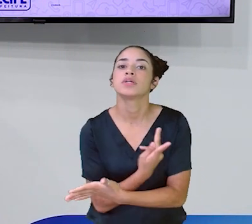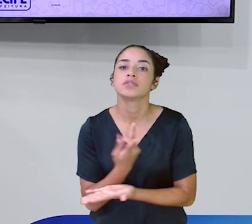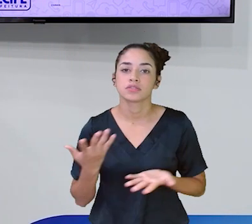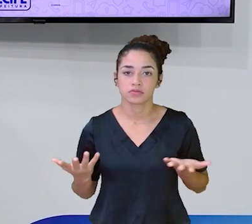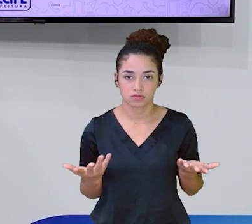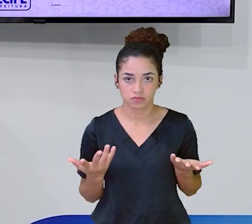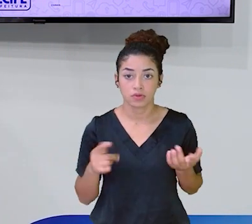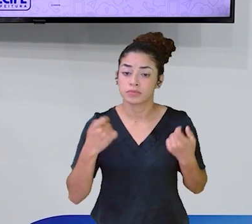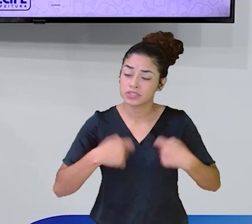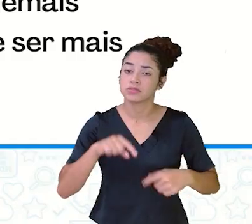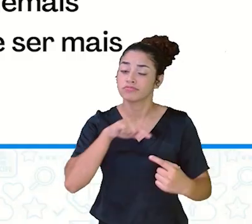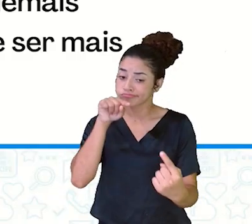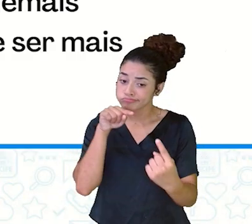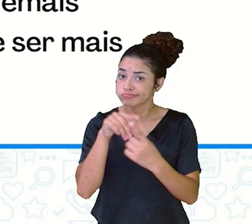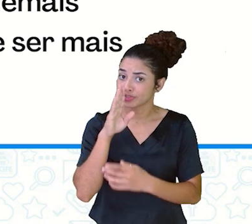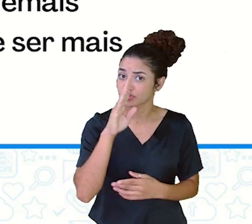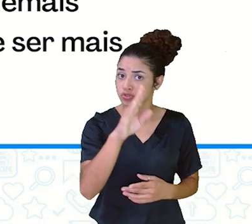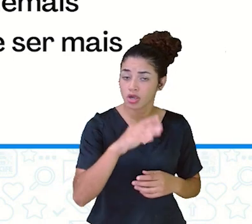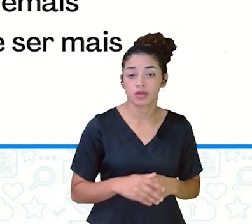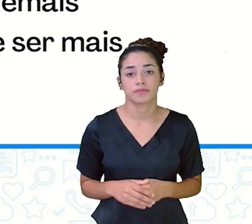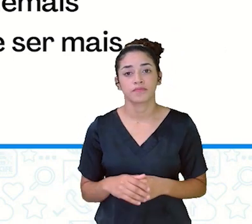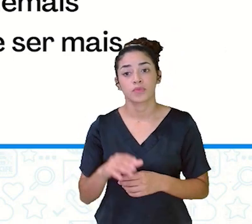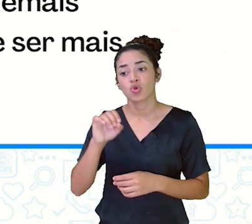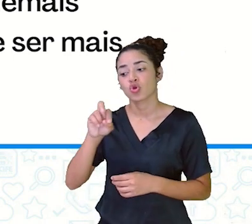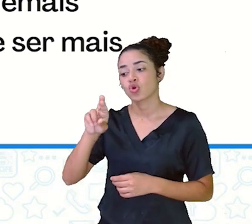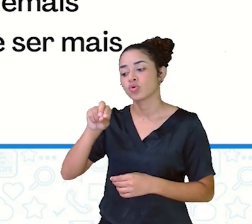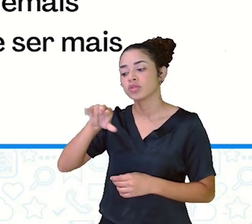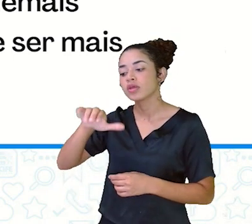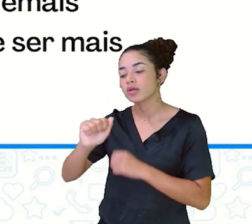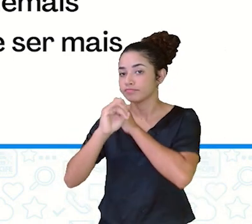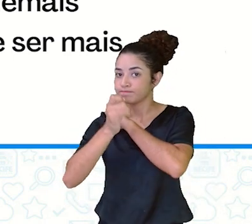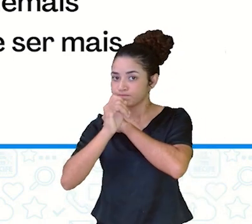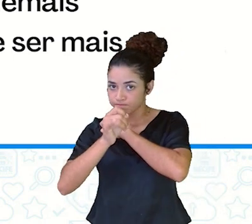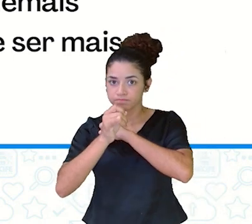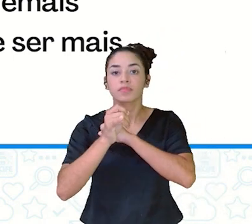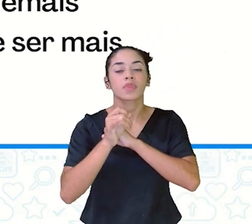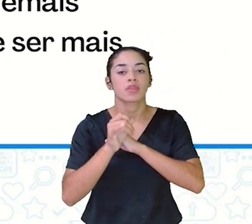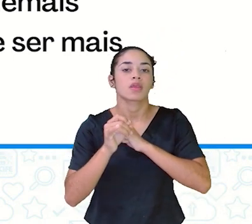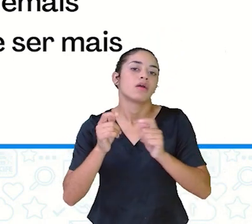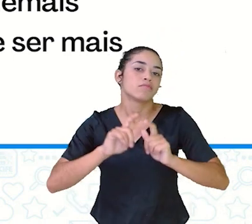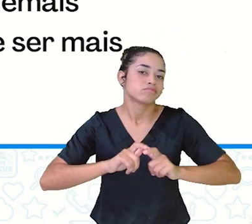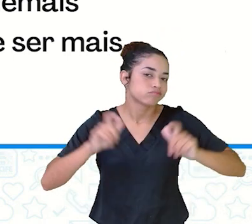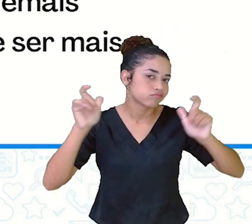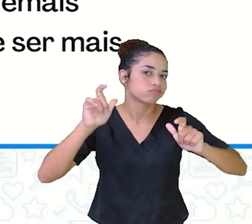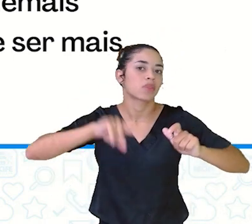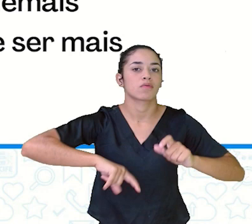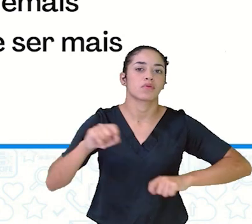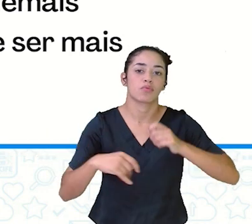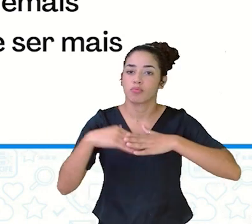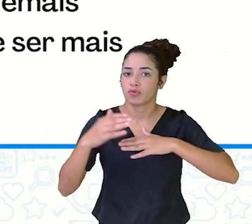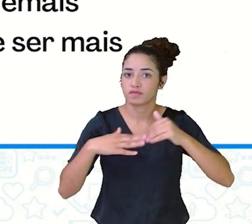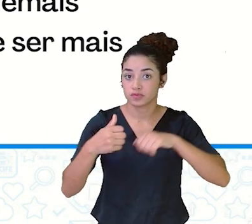ser objetivo. As crônicas, quando o jornalista, que a gente está falando, porque geralmente é esse profissional que